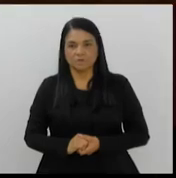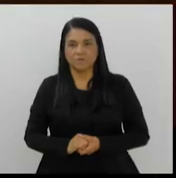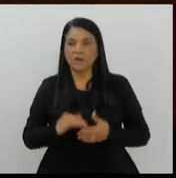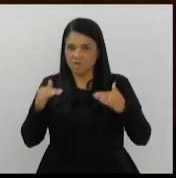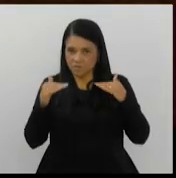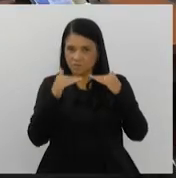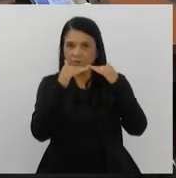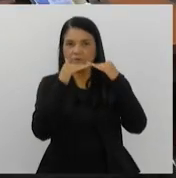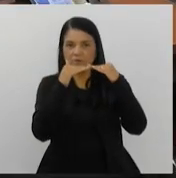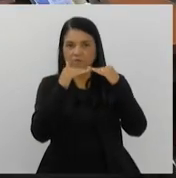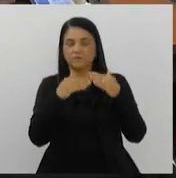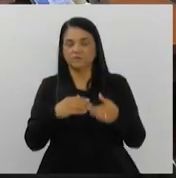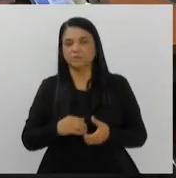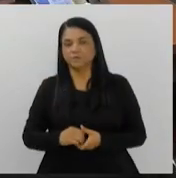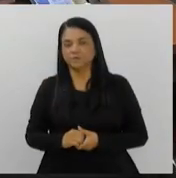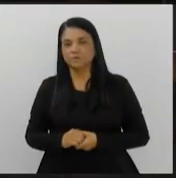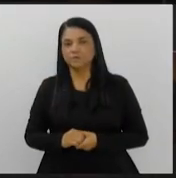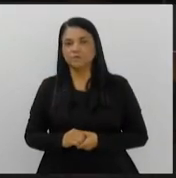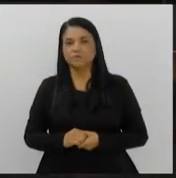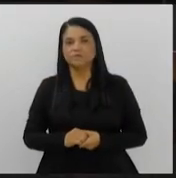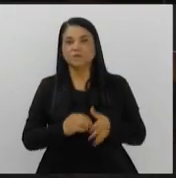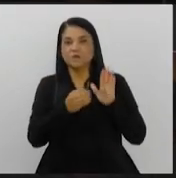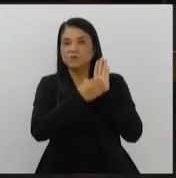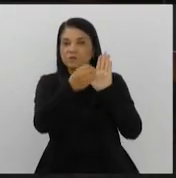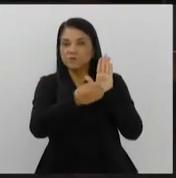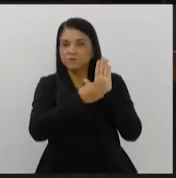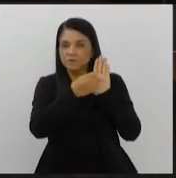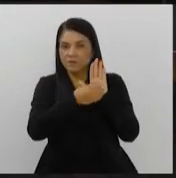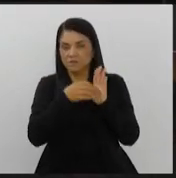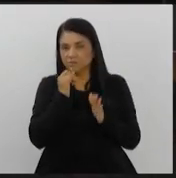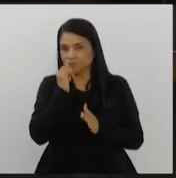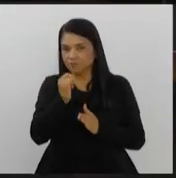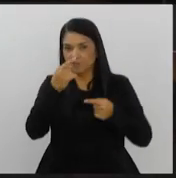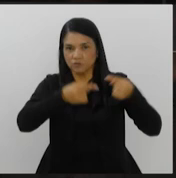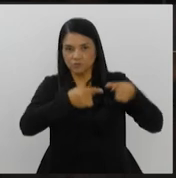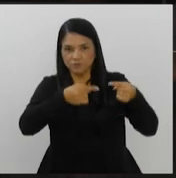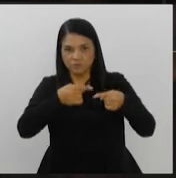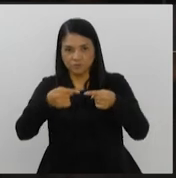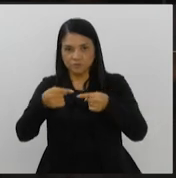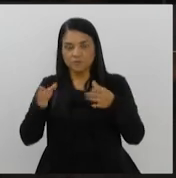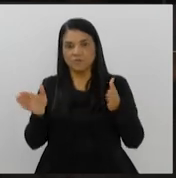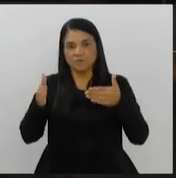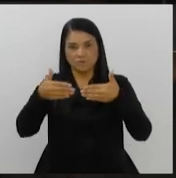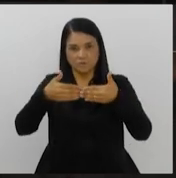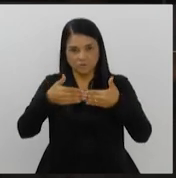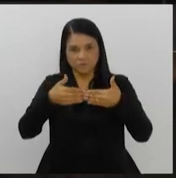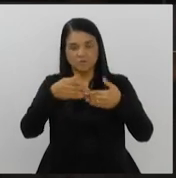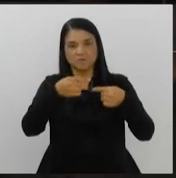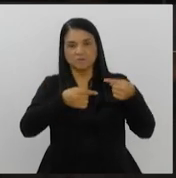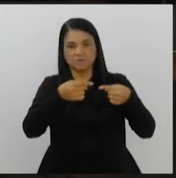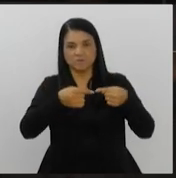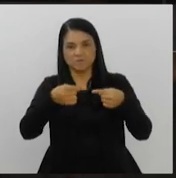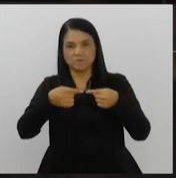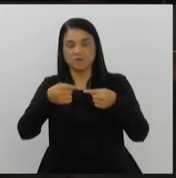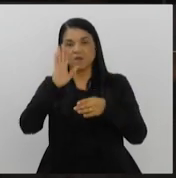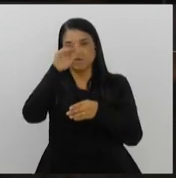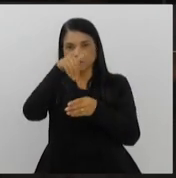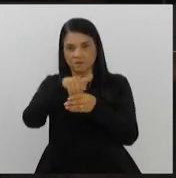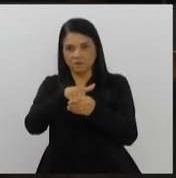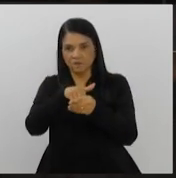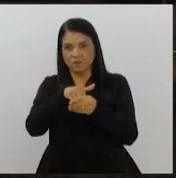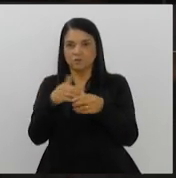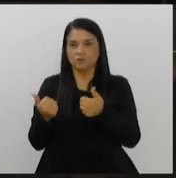Favorável, presidente. Com os pareceres emitidos, em discussão, não havendo quem queira discutir, encerrada a discussão. Em